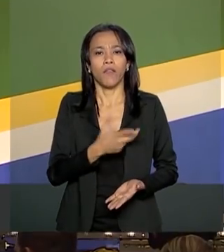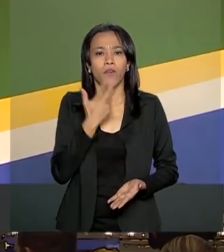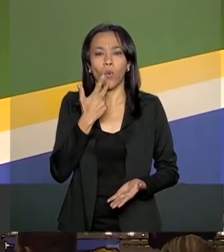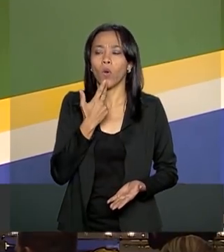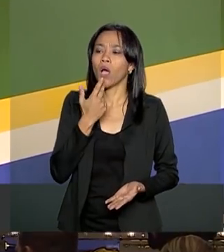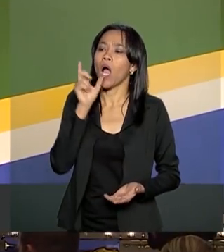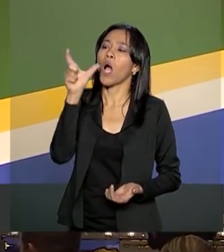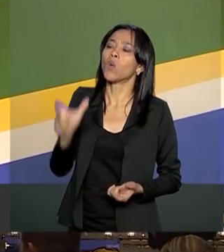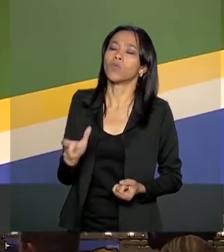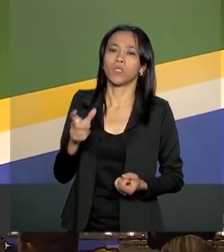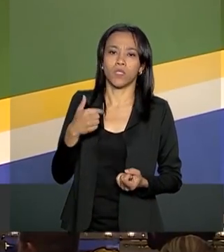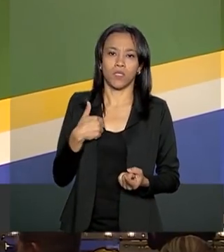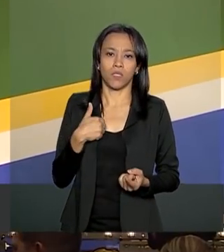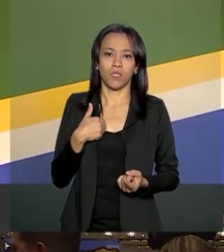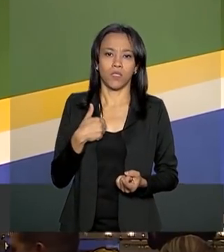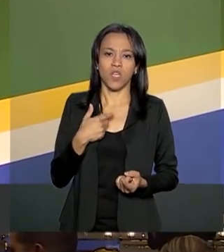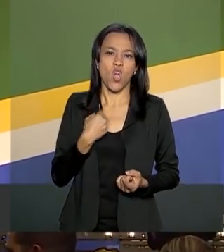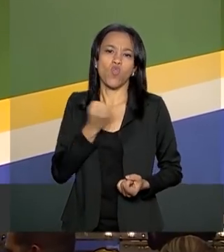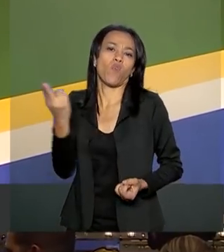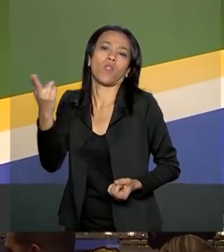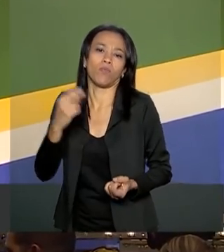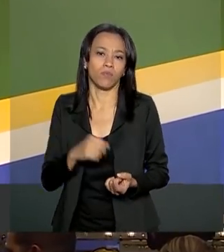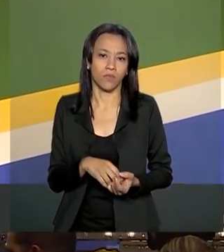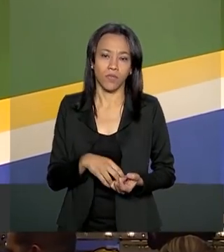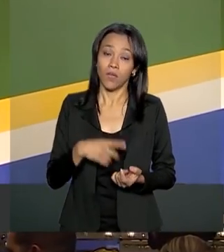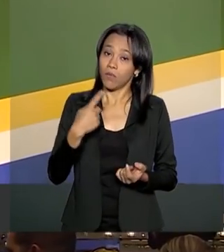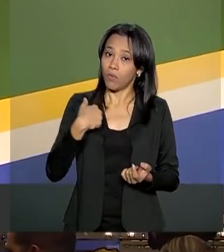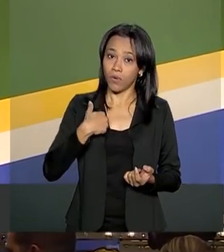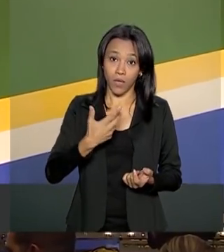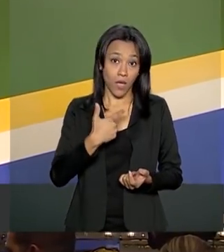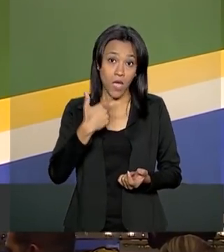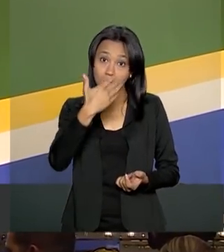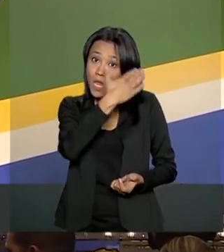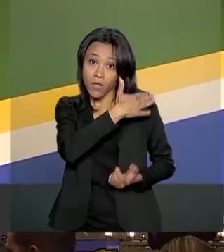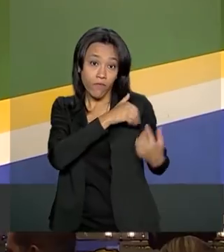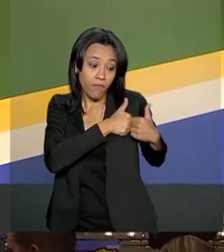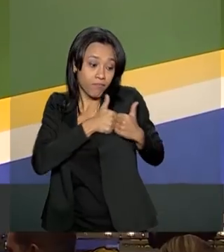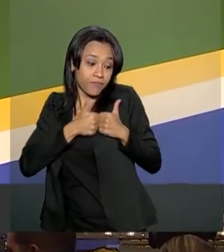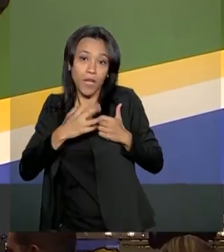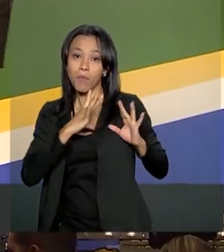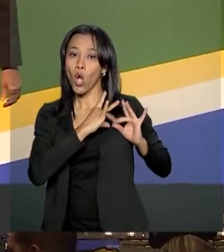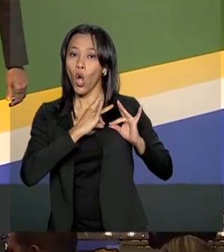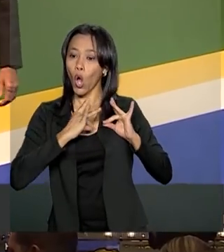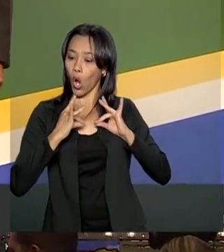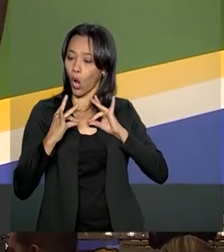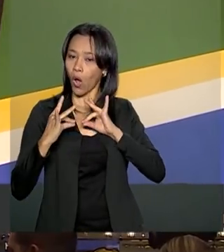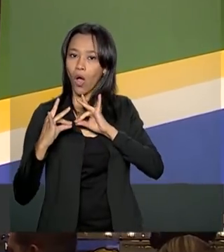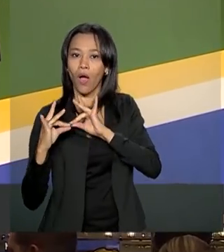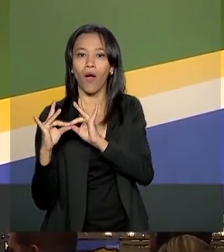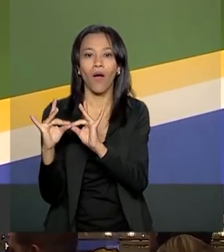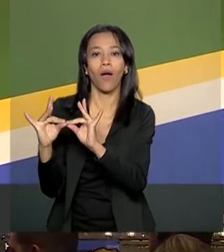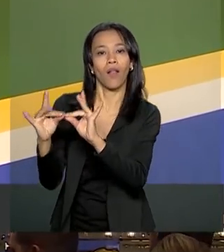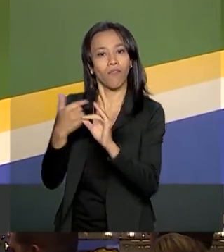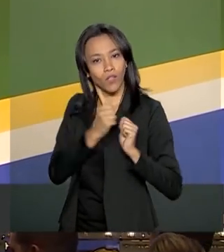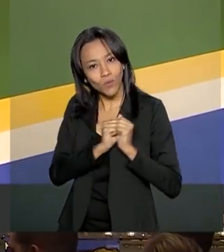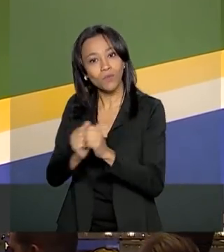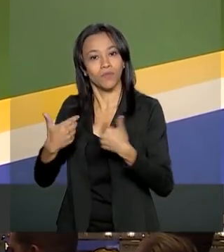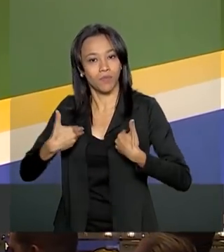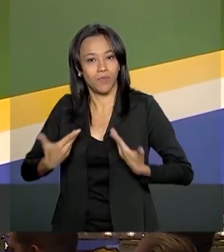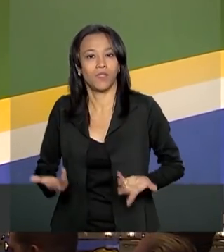ia e ele dizer que não ia atrás, porque eu não tive que convocá-lo, ele vai atrás de mim. O nosso querido general de exército, Augusto